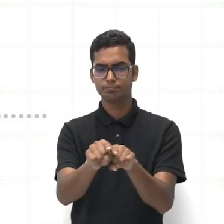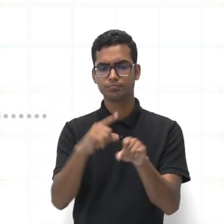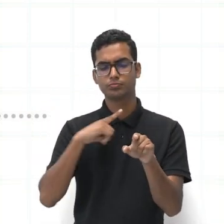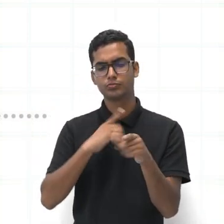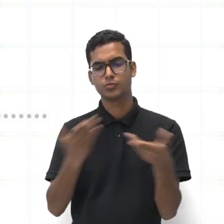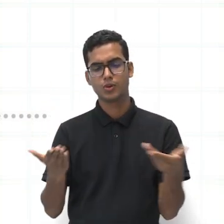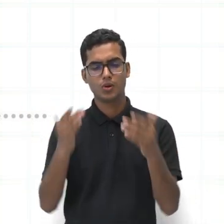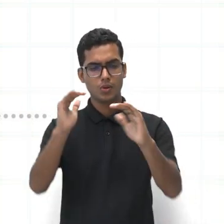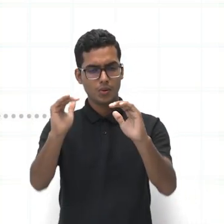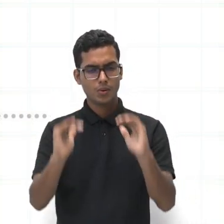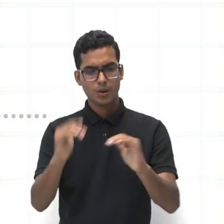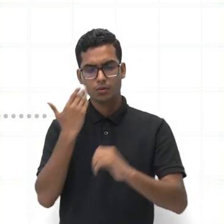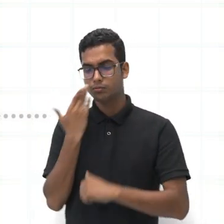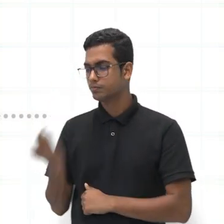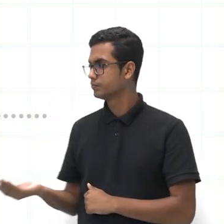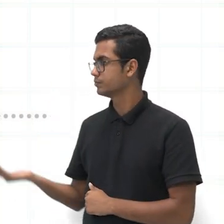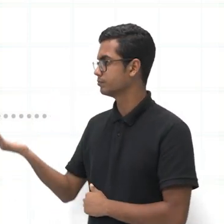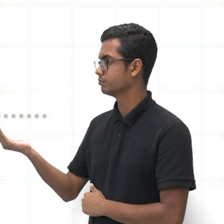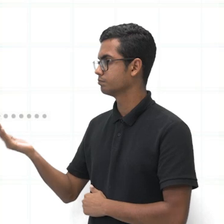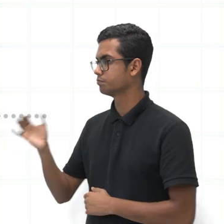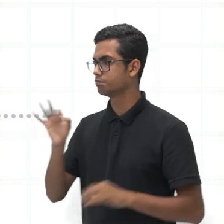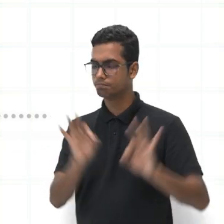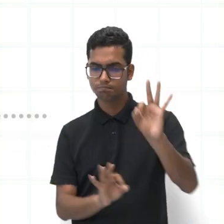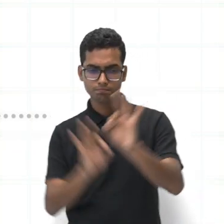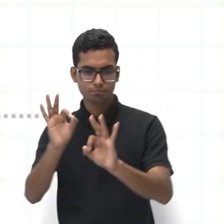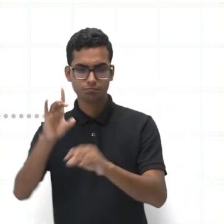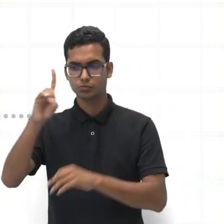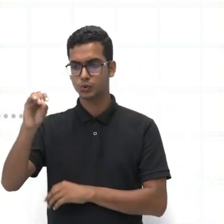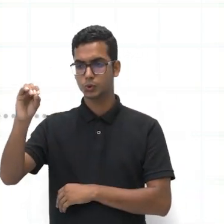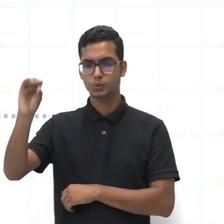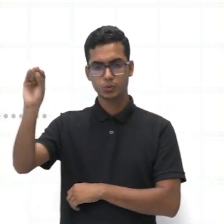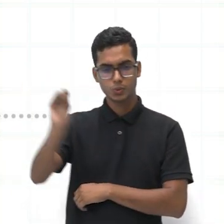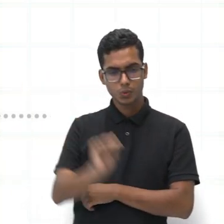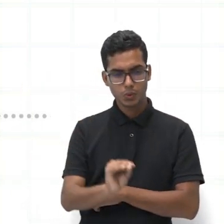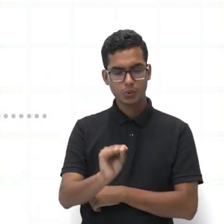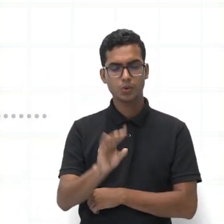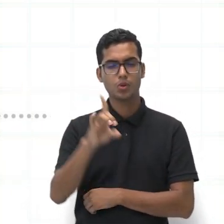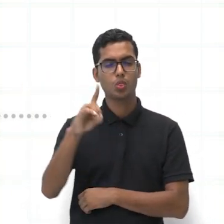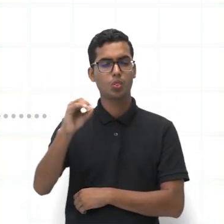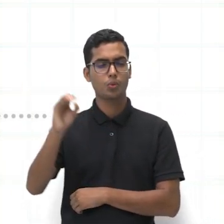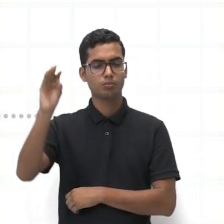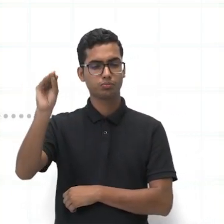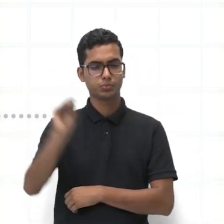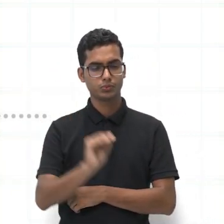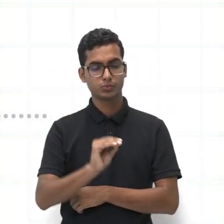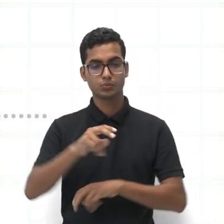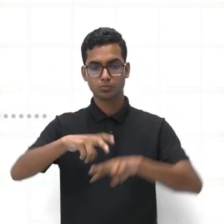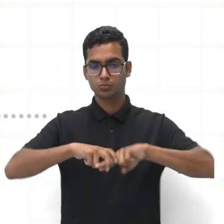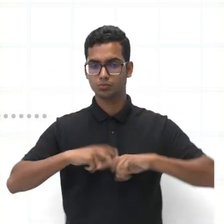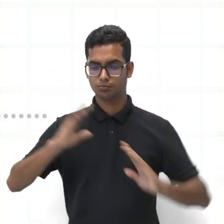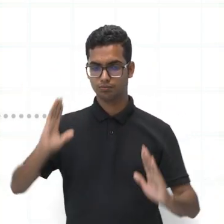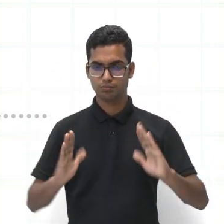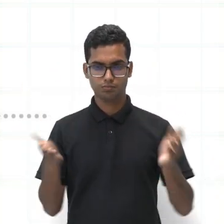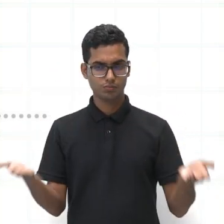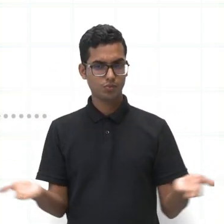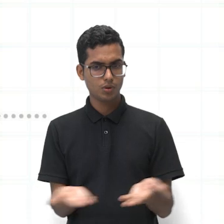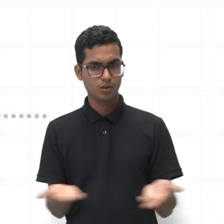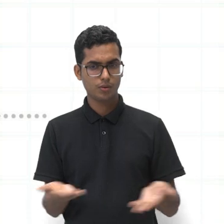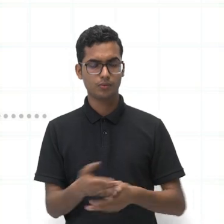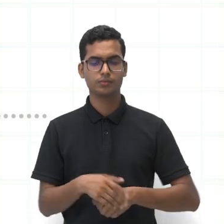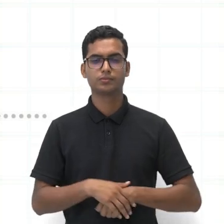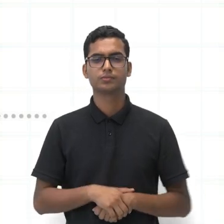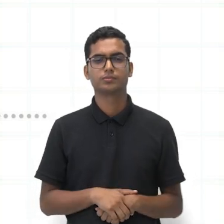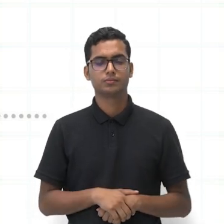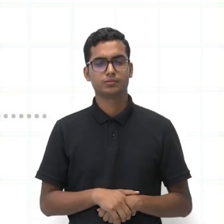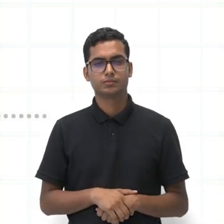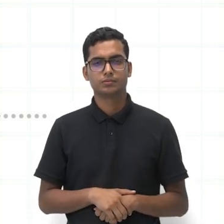modelo aqui está dizendo? Que eu vou acrescentar o do, porque eu estou falando do presente. Então, do é